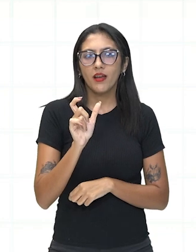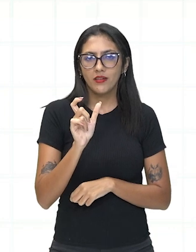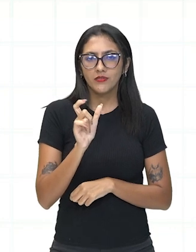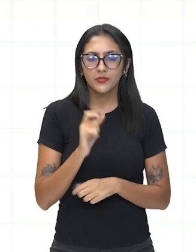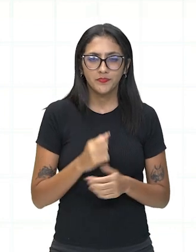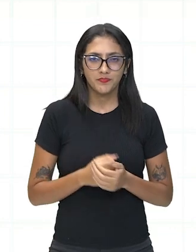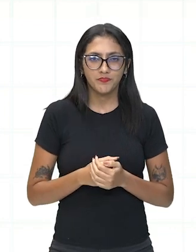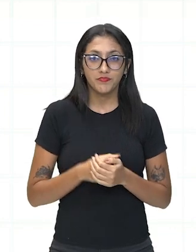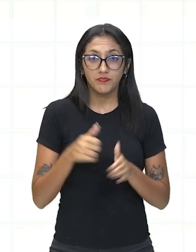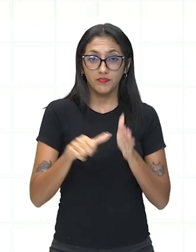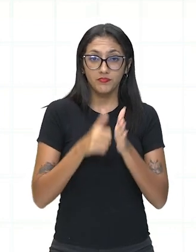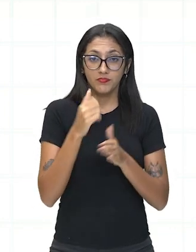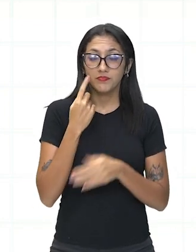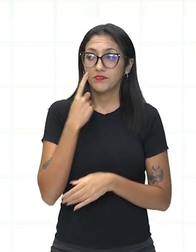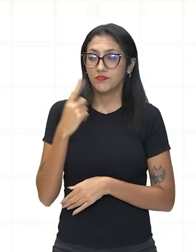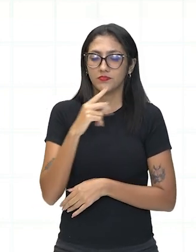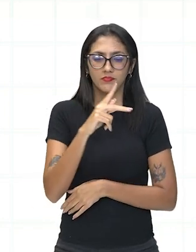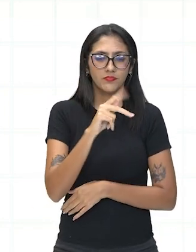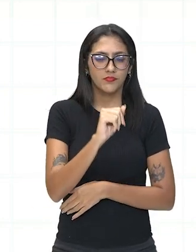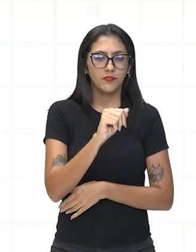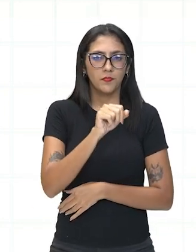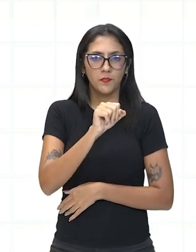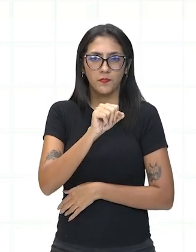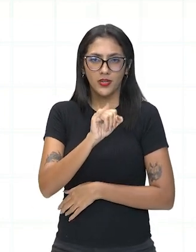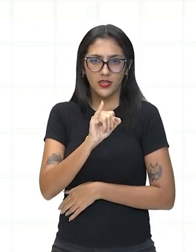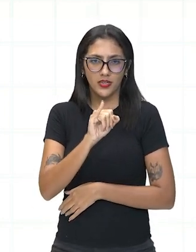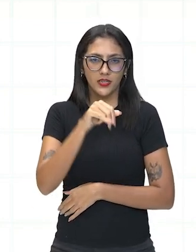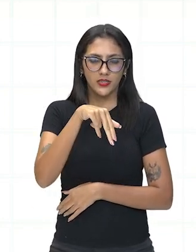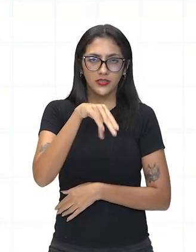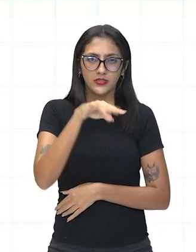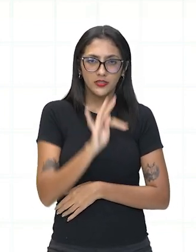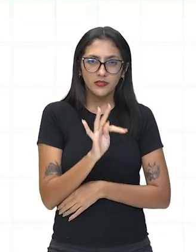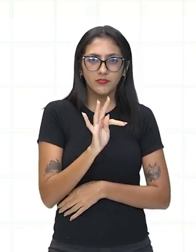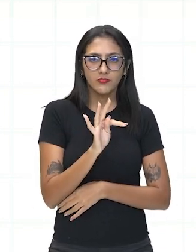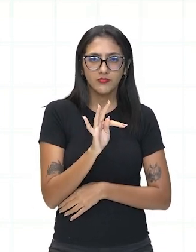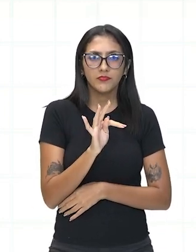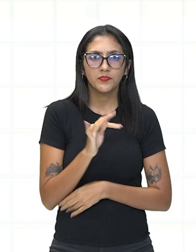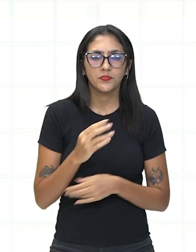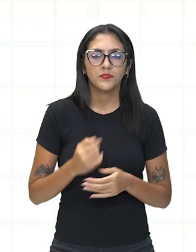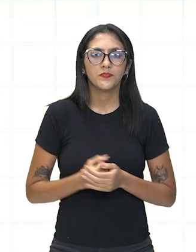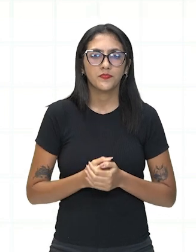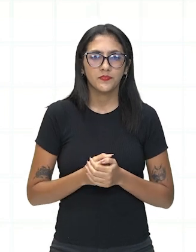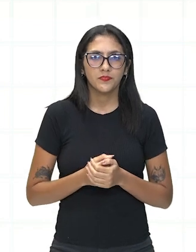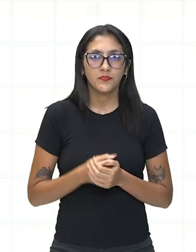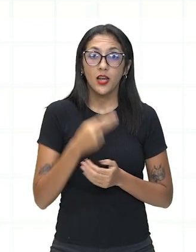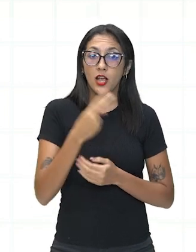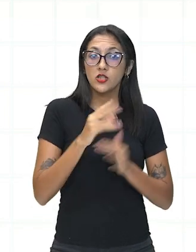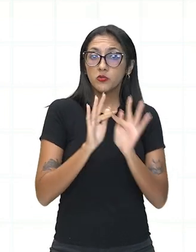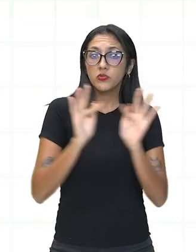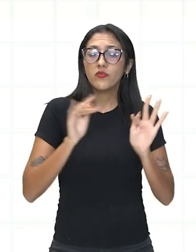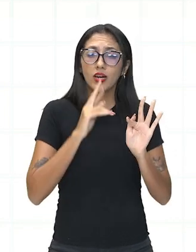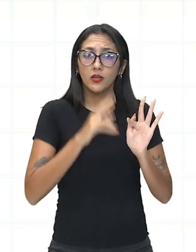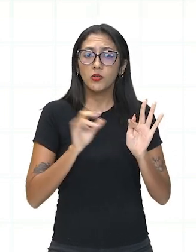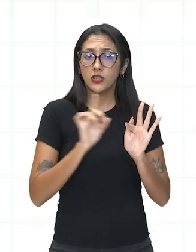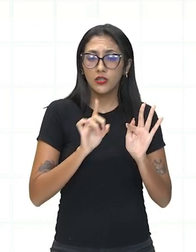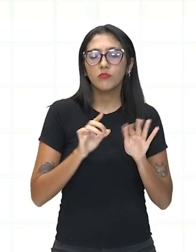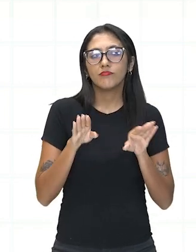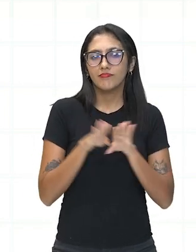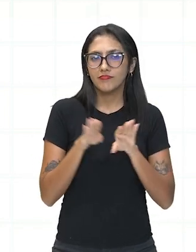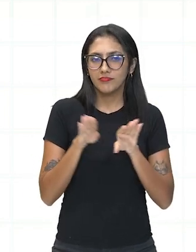can paint. Eles sabem, eles conseguem pintar. Negativa. No, they